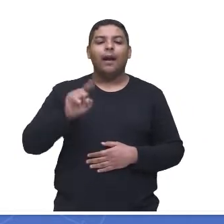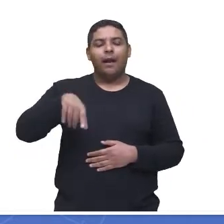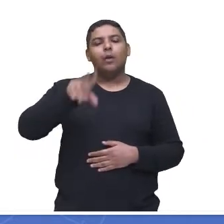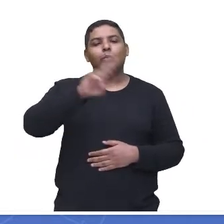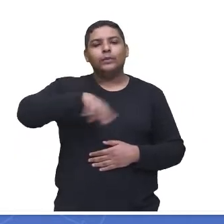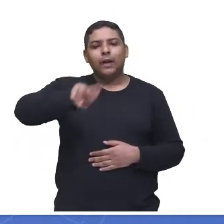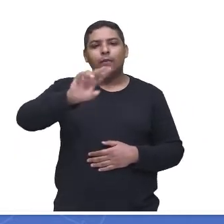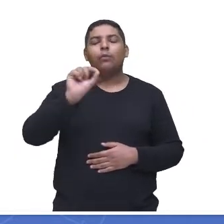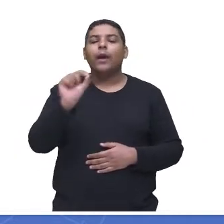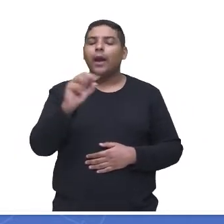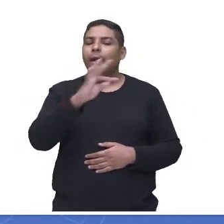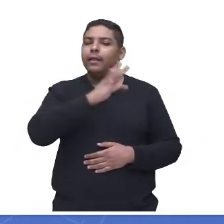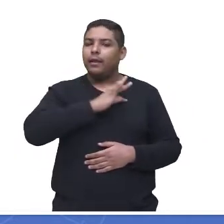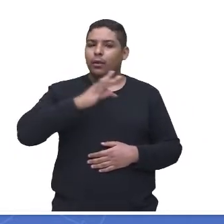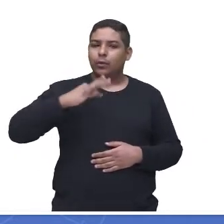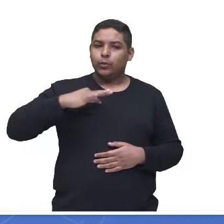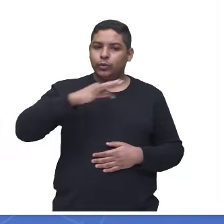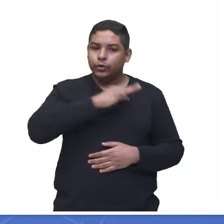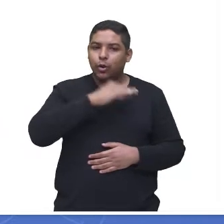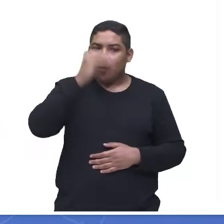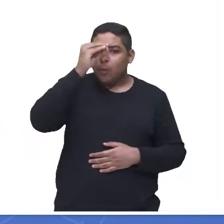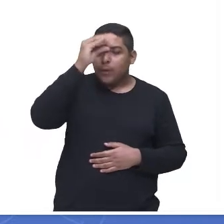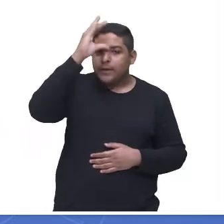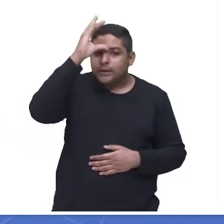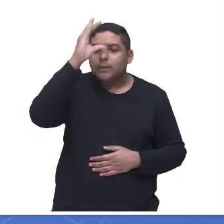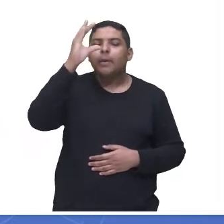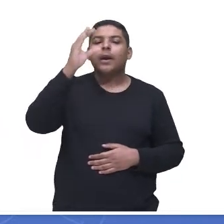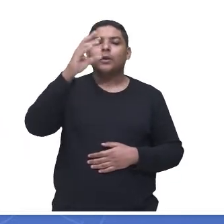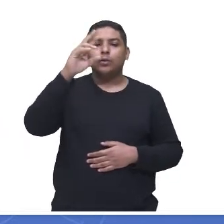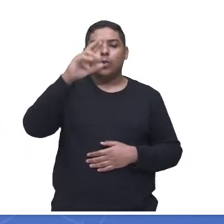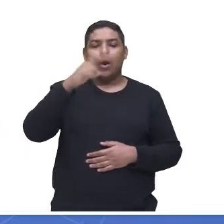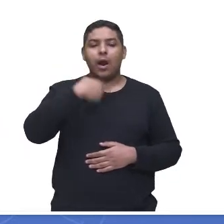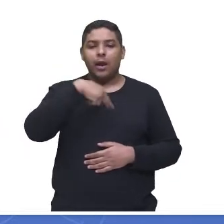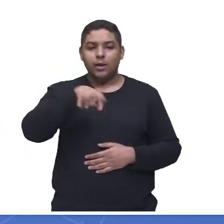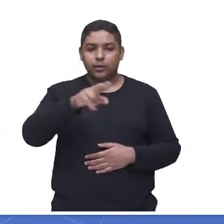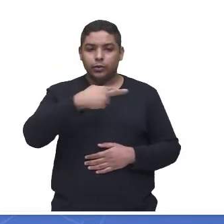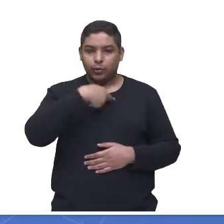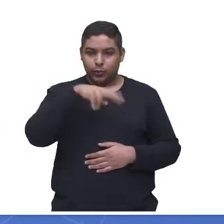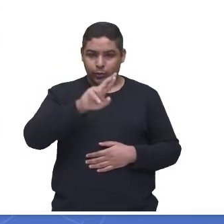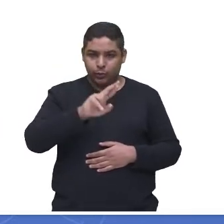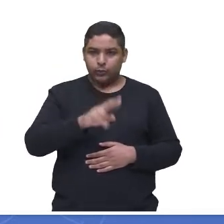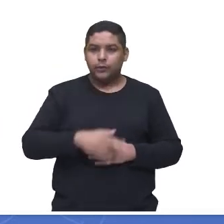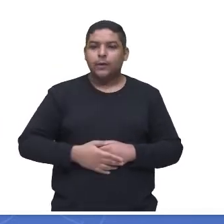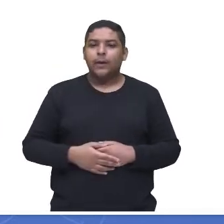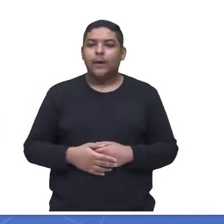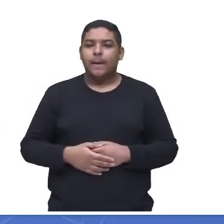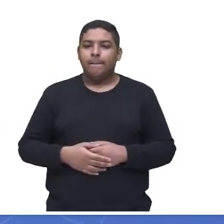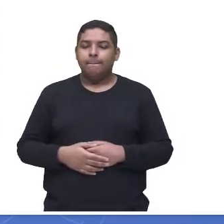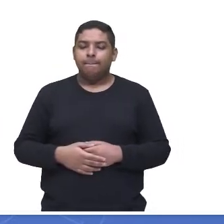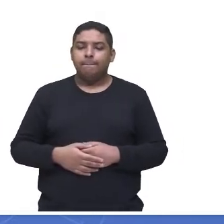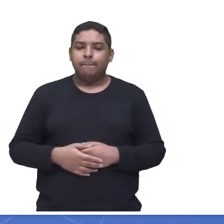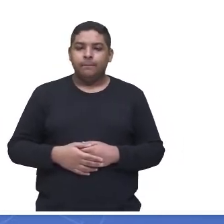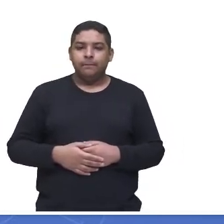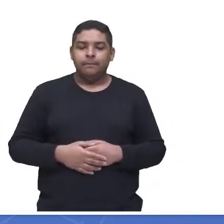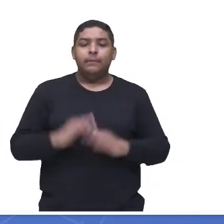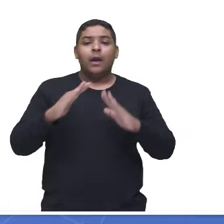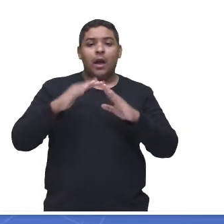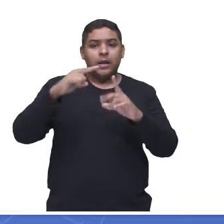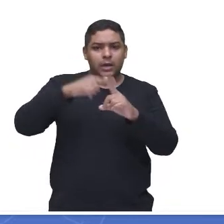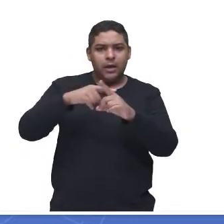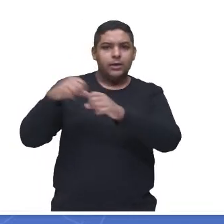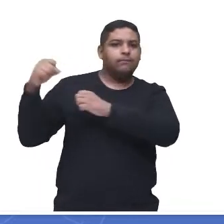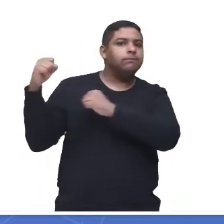teologia, era o conhecimento religioso, tinha uma base religiosa. Então a igreja, ela tinha um poder muito forte